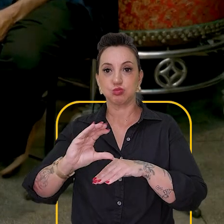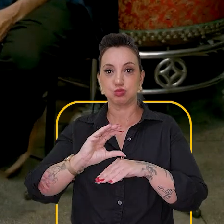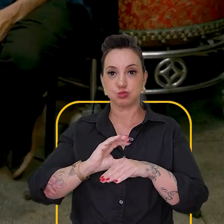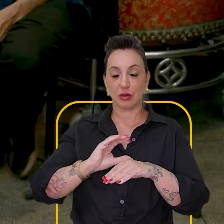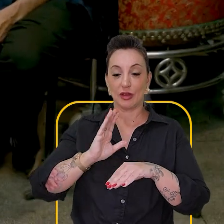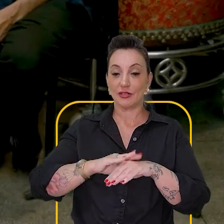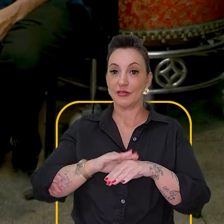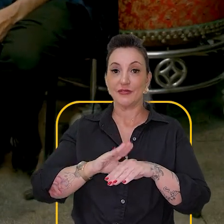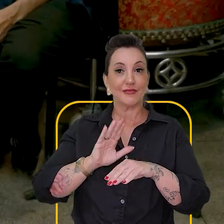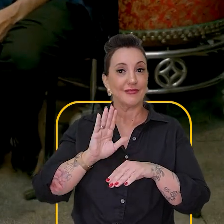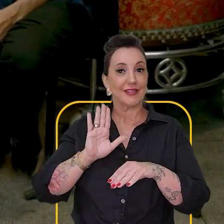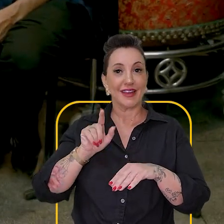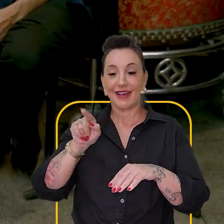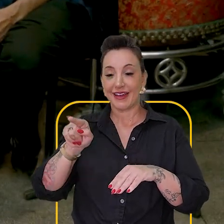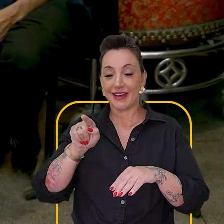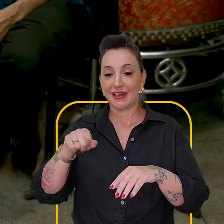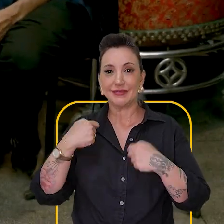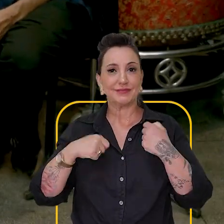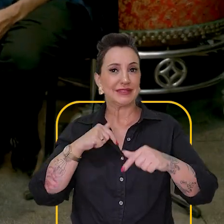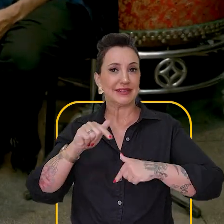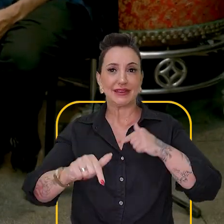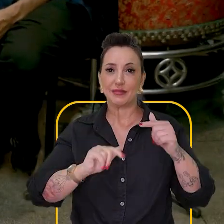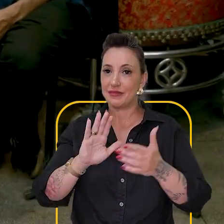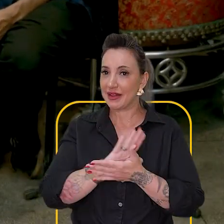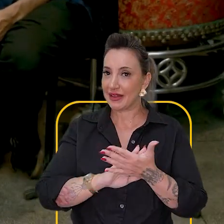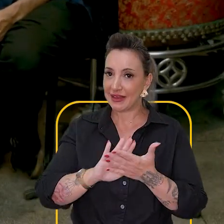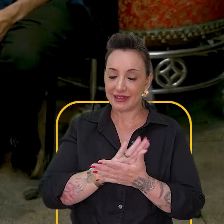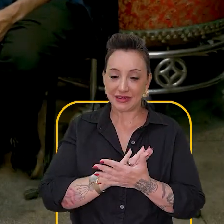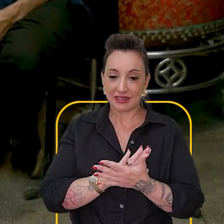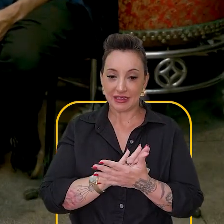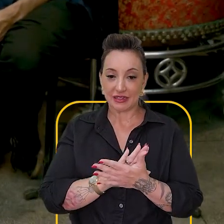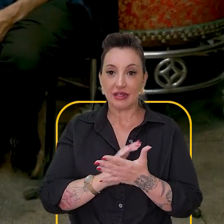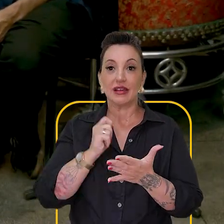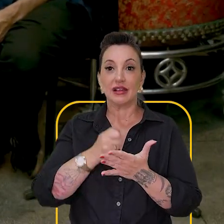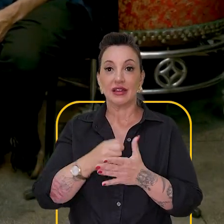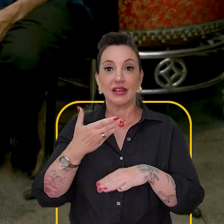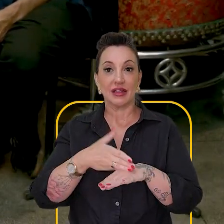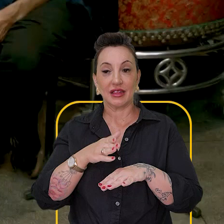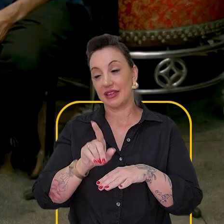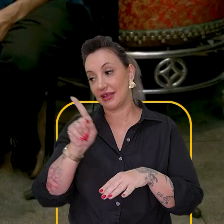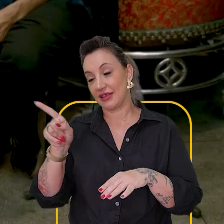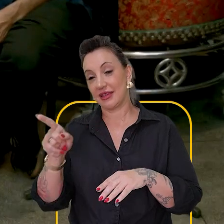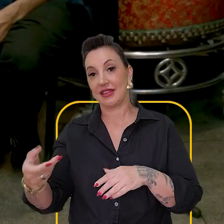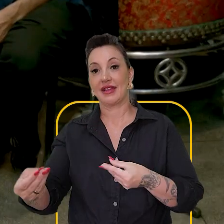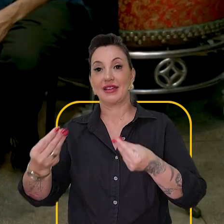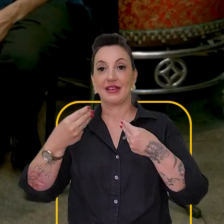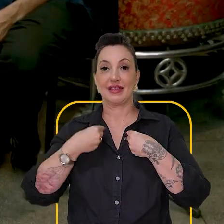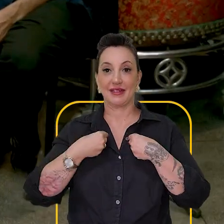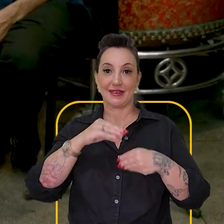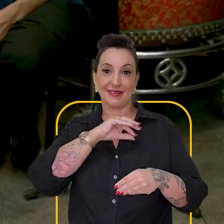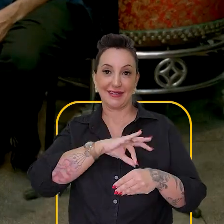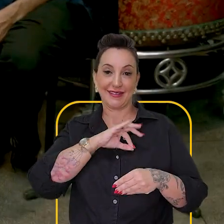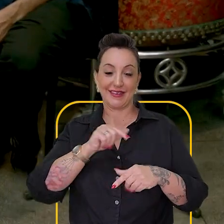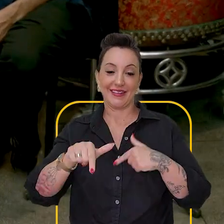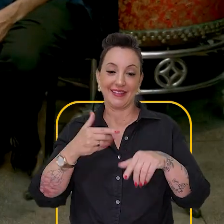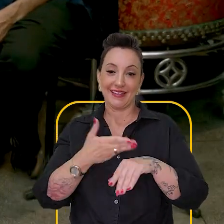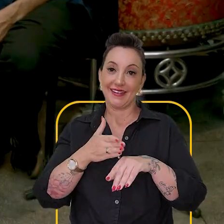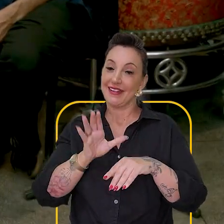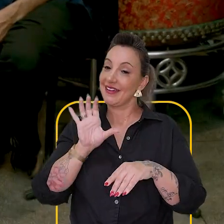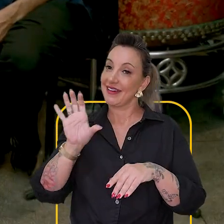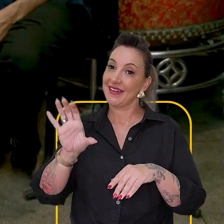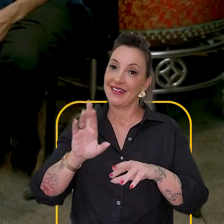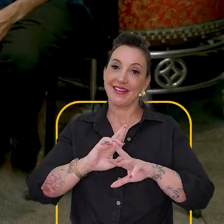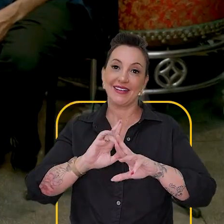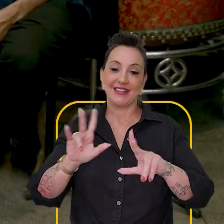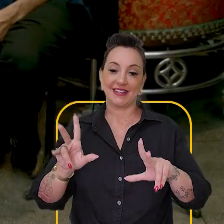viajar e aquele atleta daquele outro país tem um bait de um incentivo só faz aquilo não precisa trabalhar é Aqui você paga